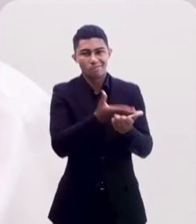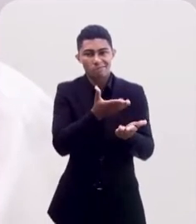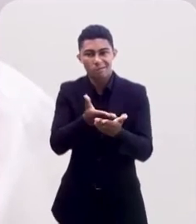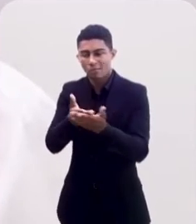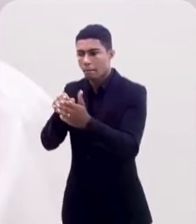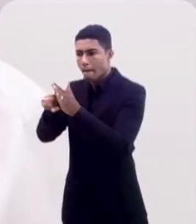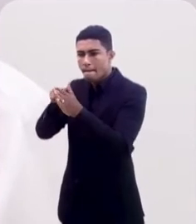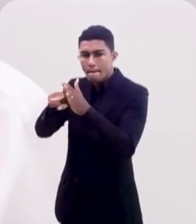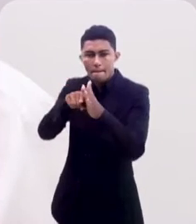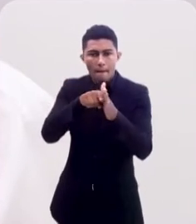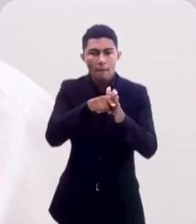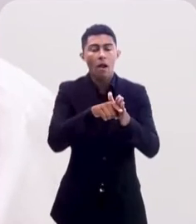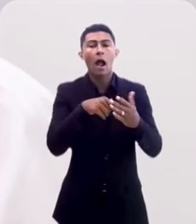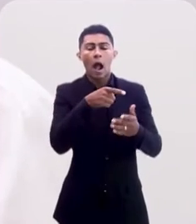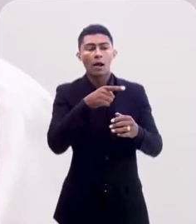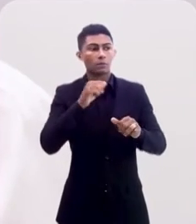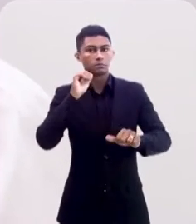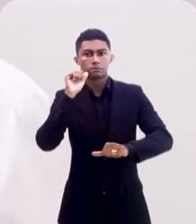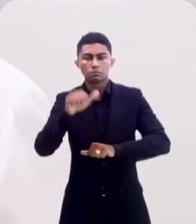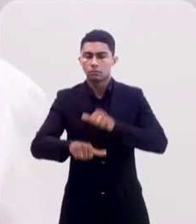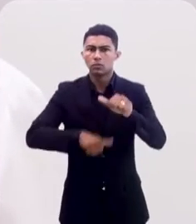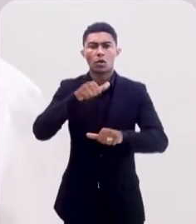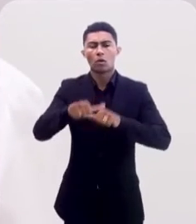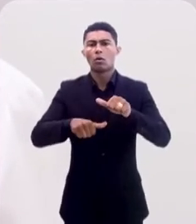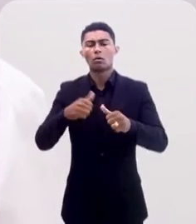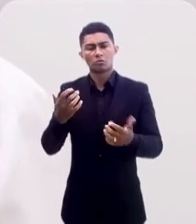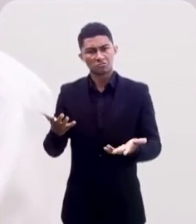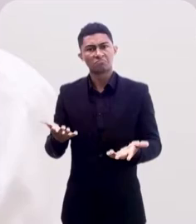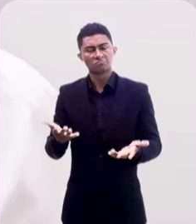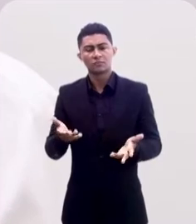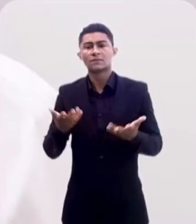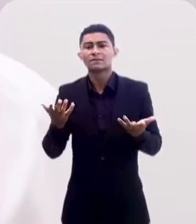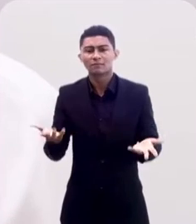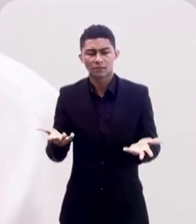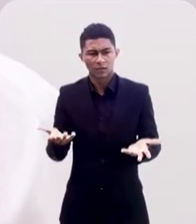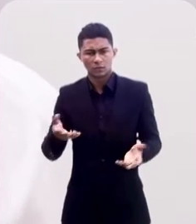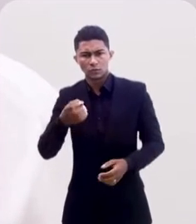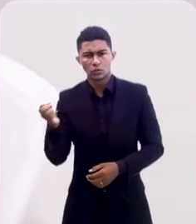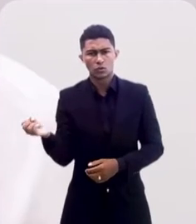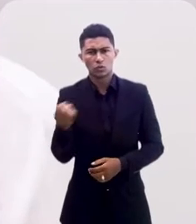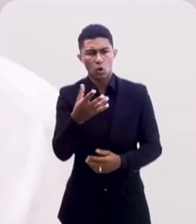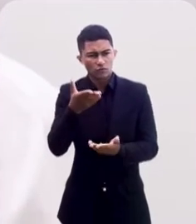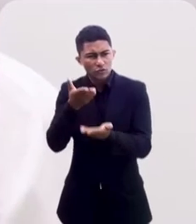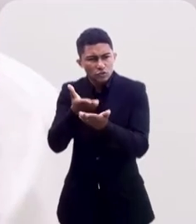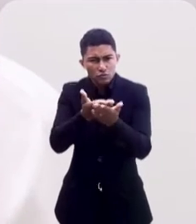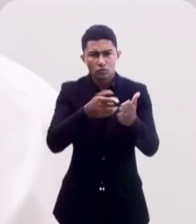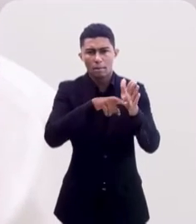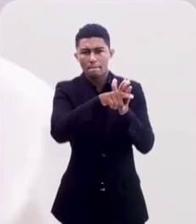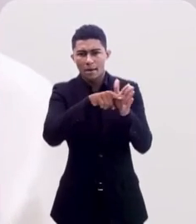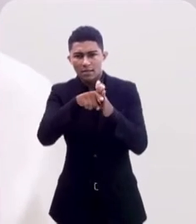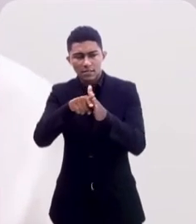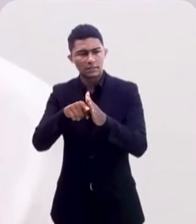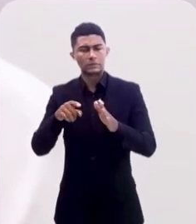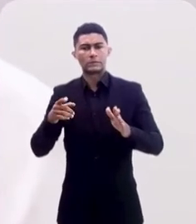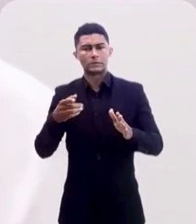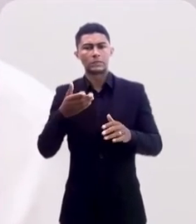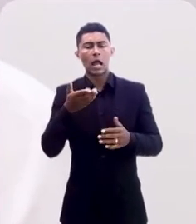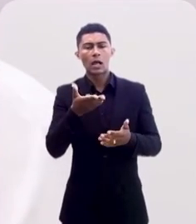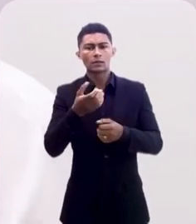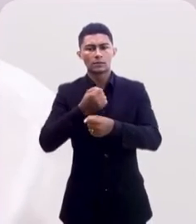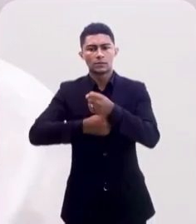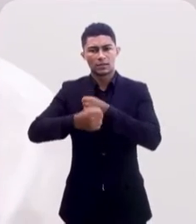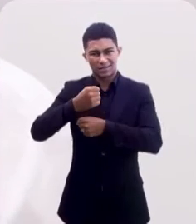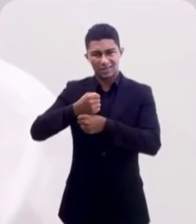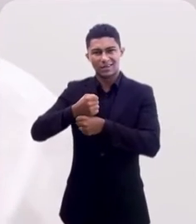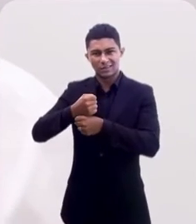do agronegócio em diversos estados, mudou um pouco essa perspectiva. O que, que essa nova publicação, esse estudo agora abordando